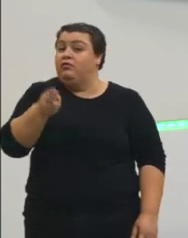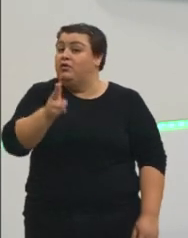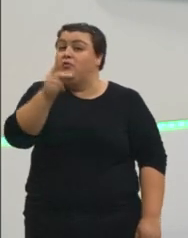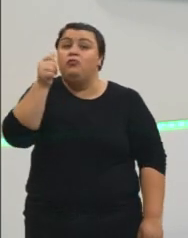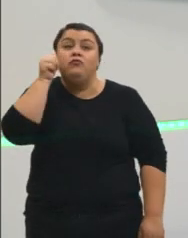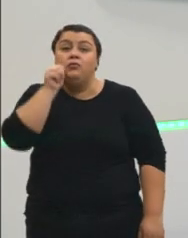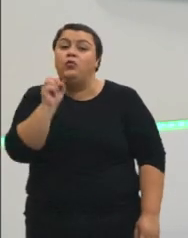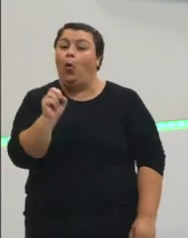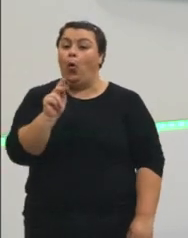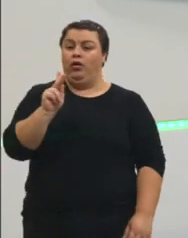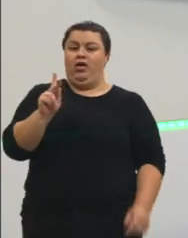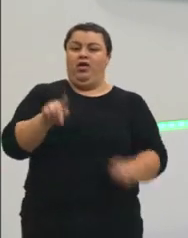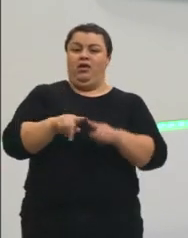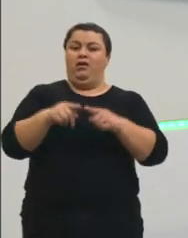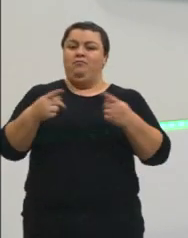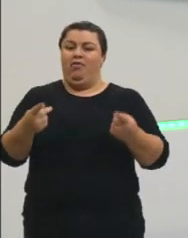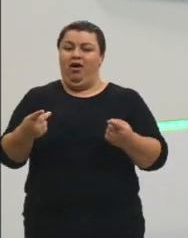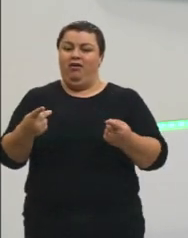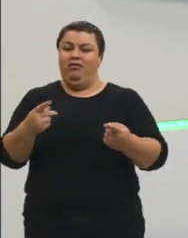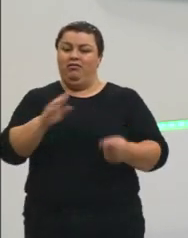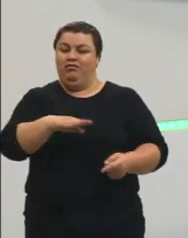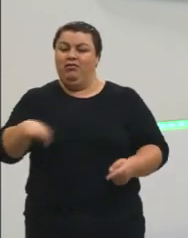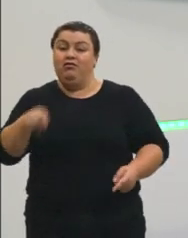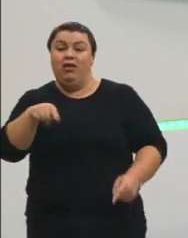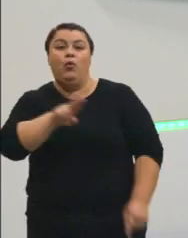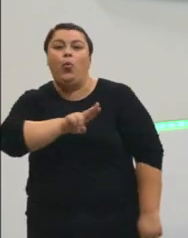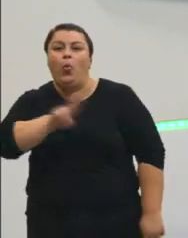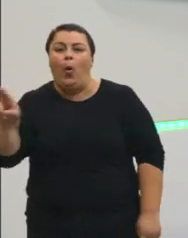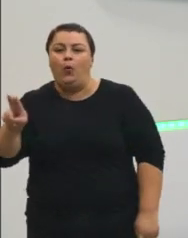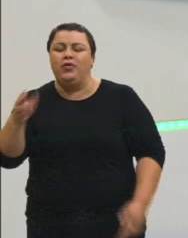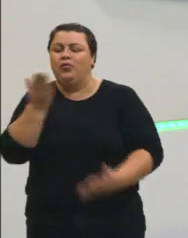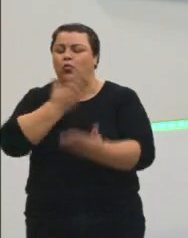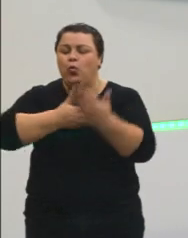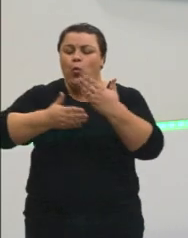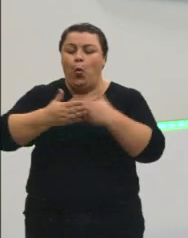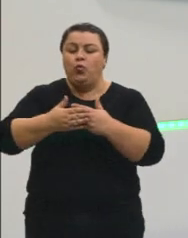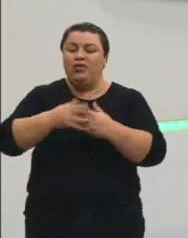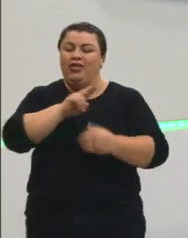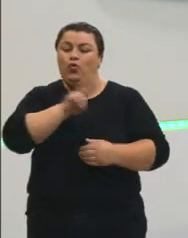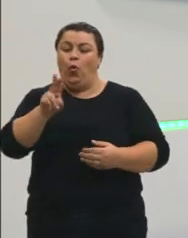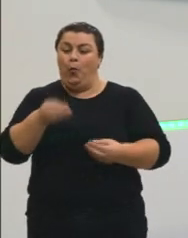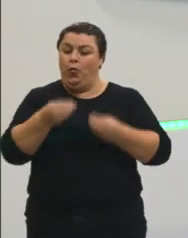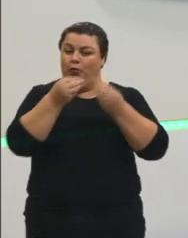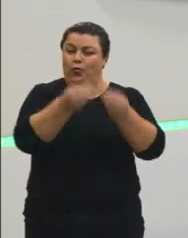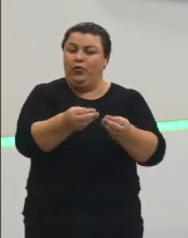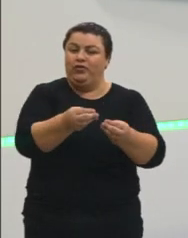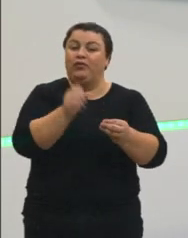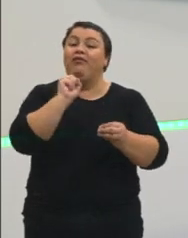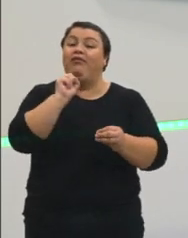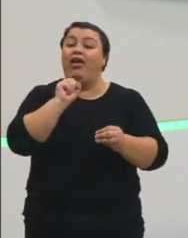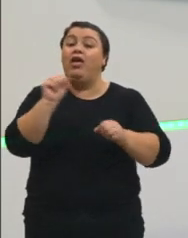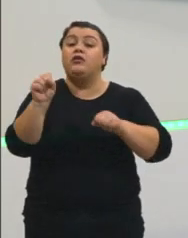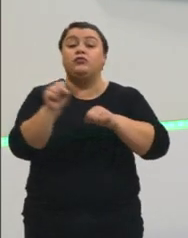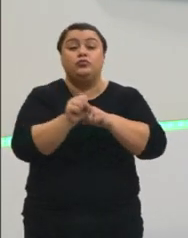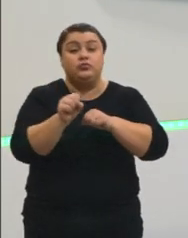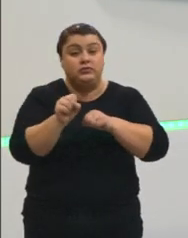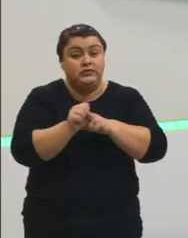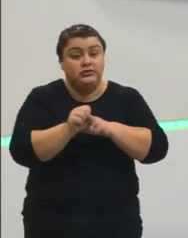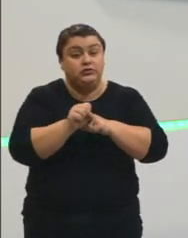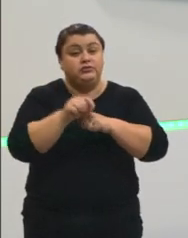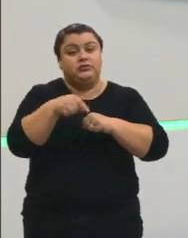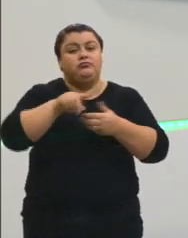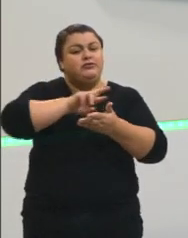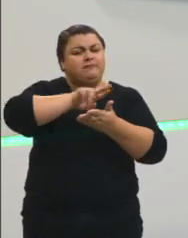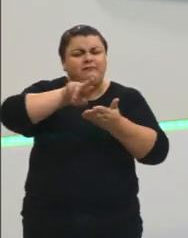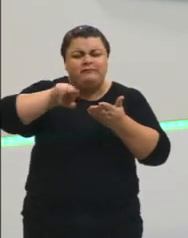mas ela criança é um nome tudo que dá nome a uma coisa é substantivo eu tenho